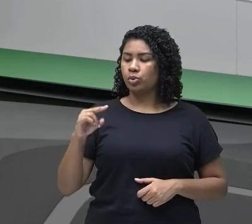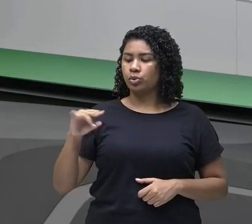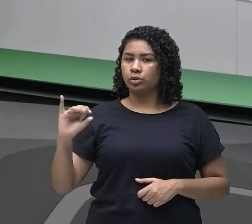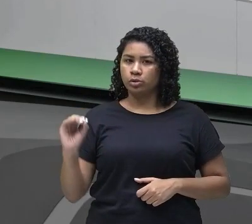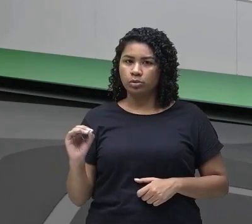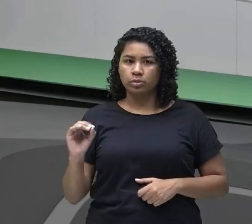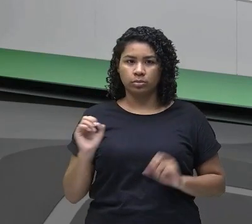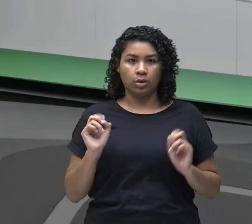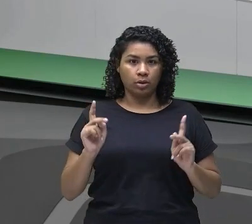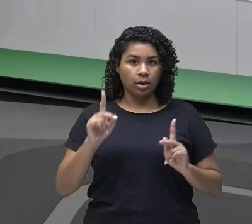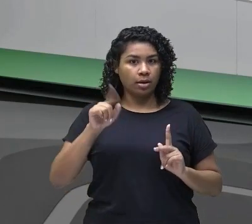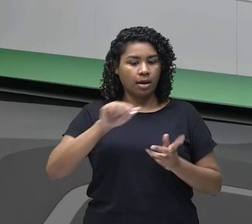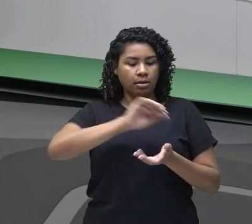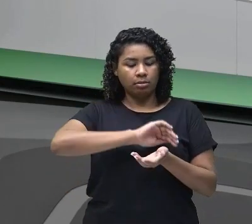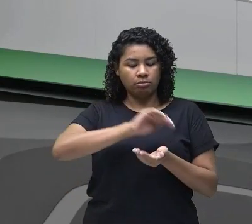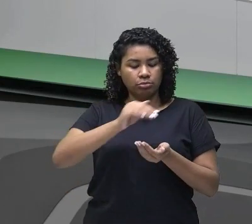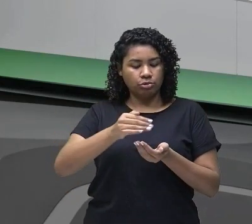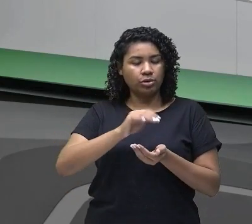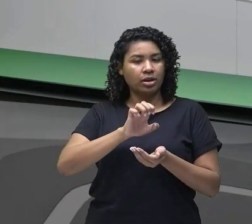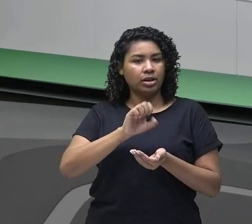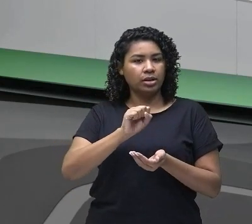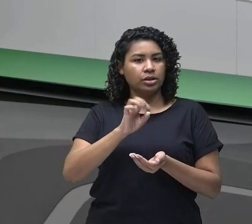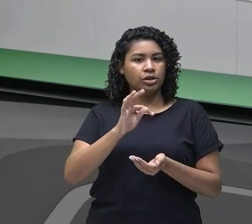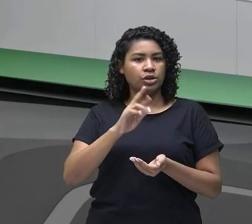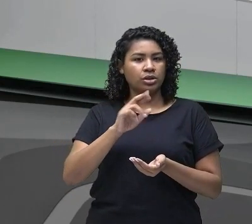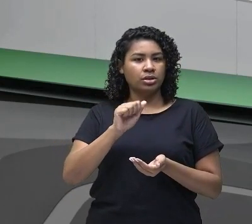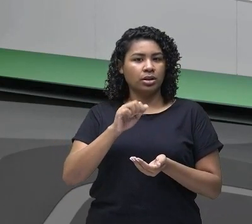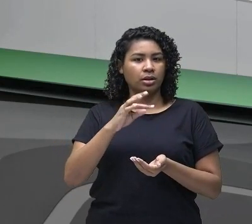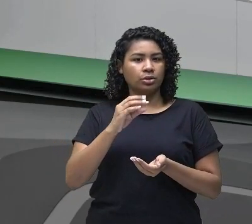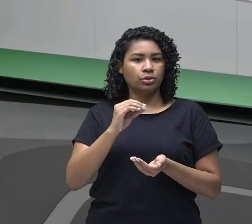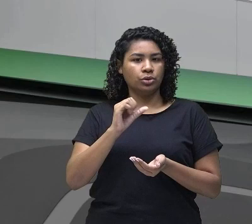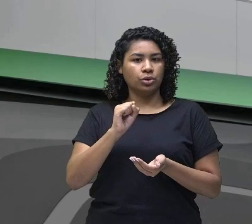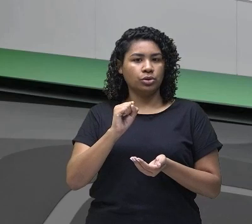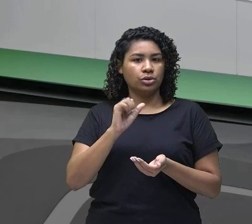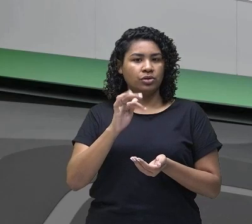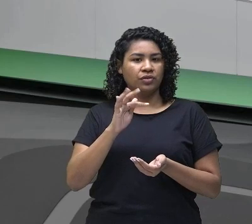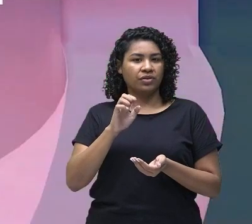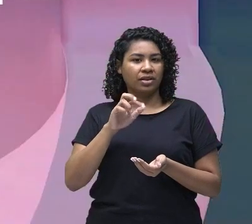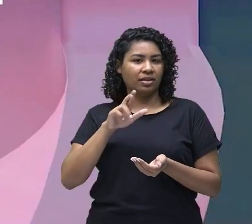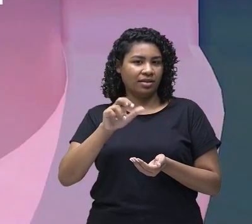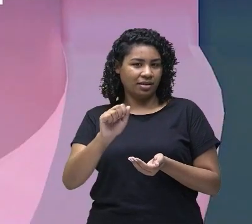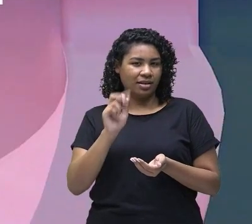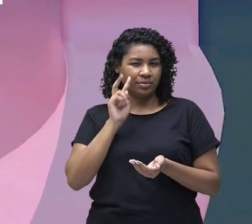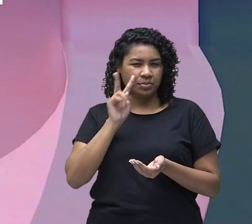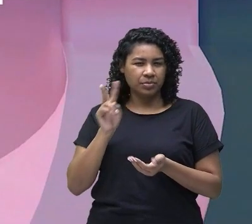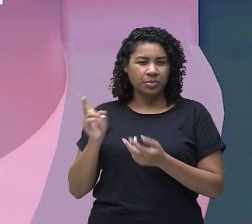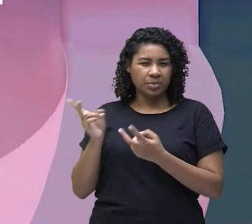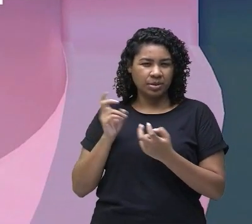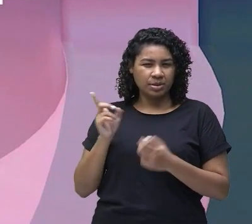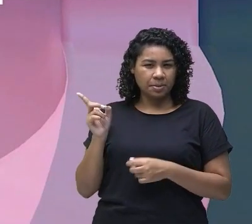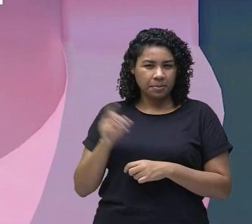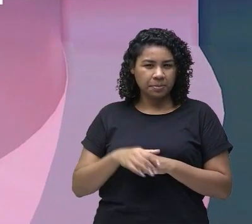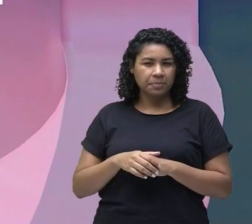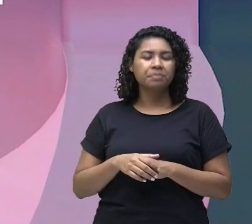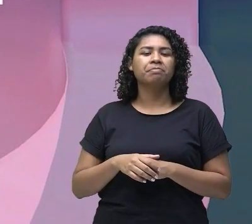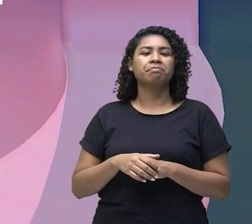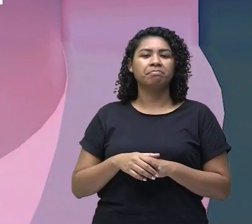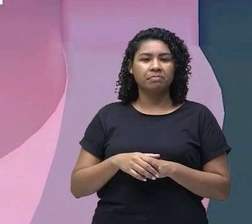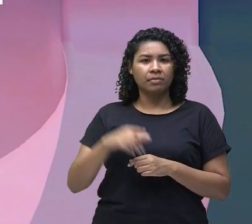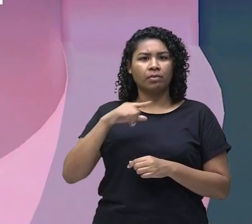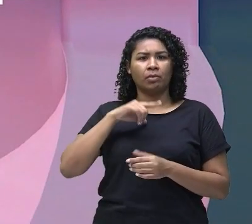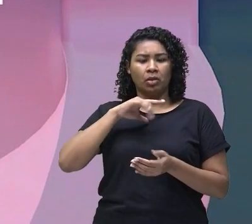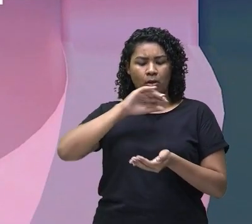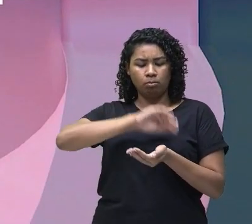na estratosfera. E nessa imagem a gente consegue observar muito bem como a Terra ela fica aí, ó, coberta